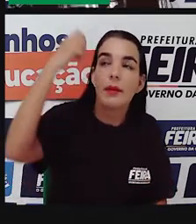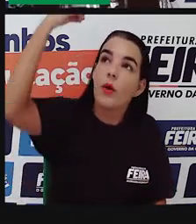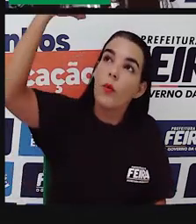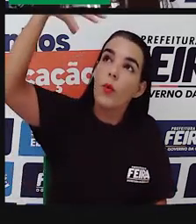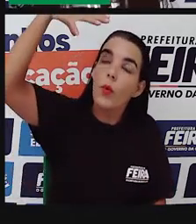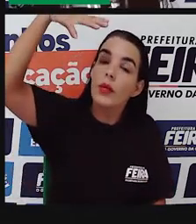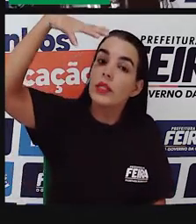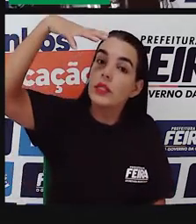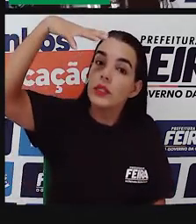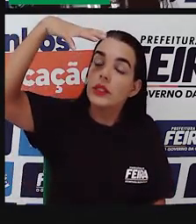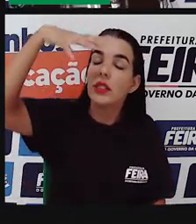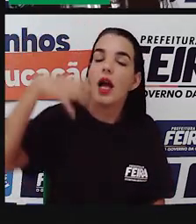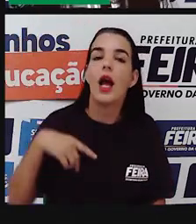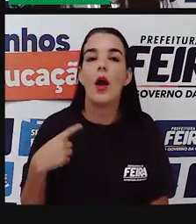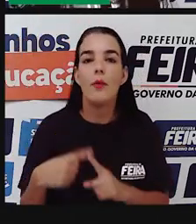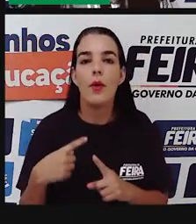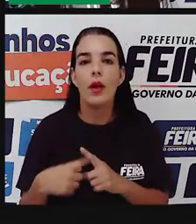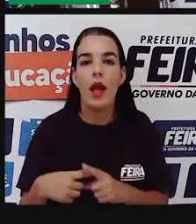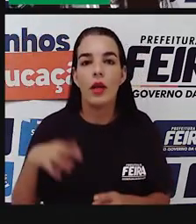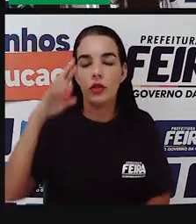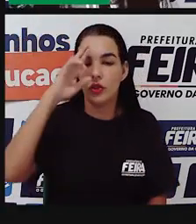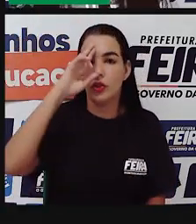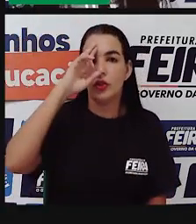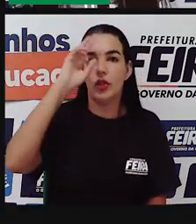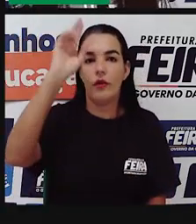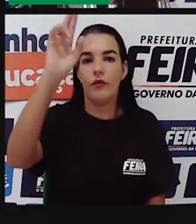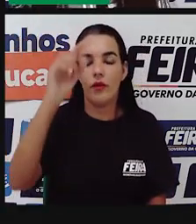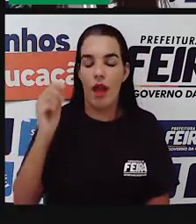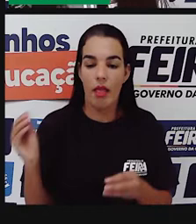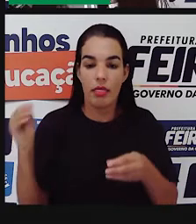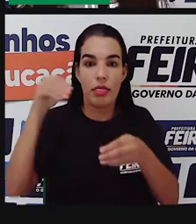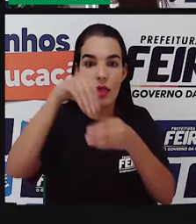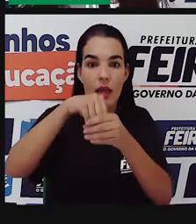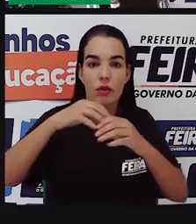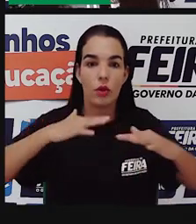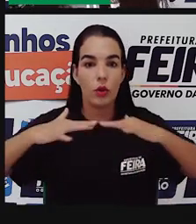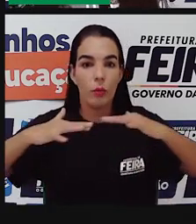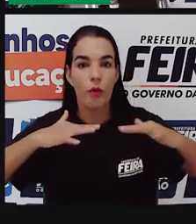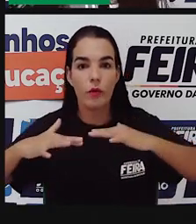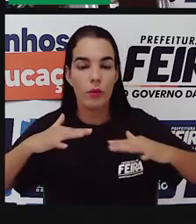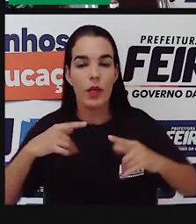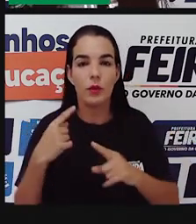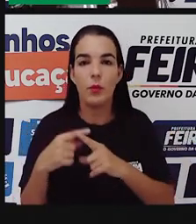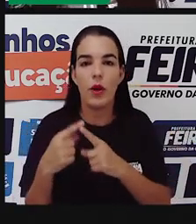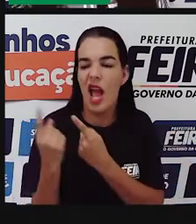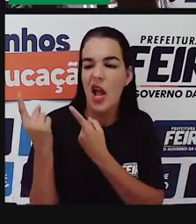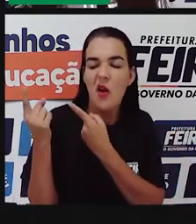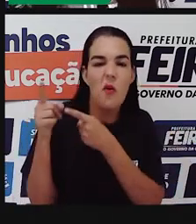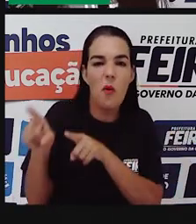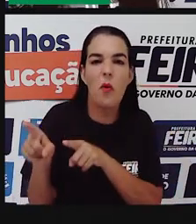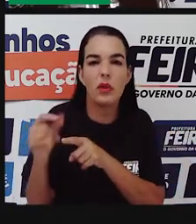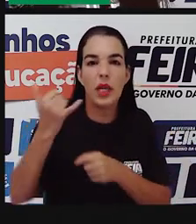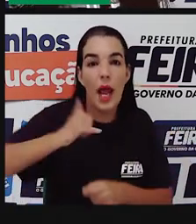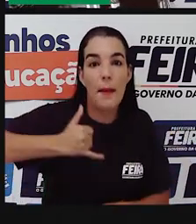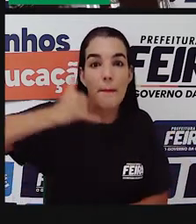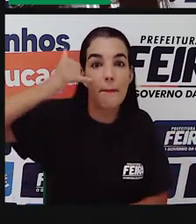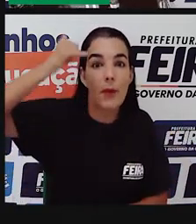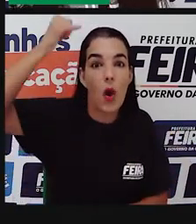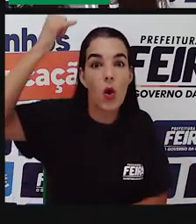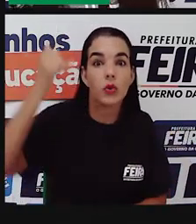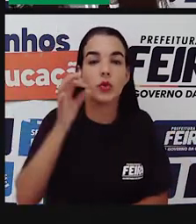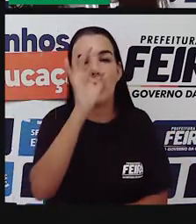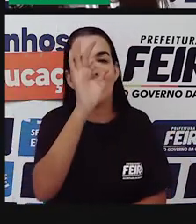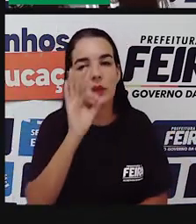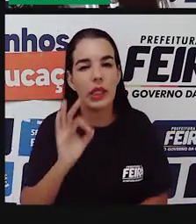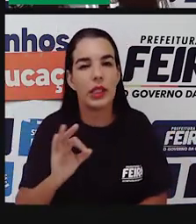elite que estava dentro desse movimento, que era contra os impostos, né? Contra os preços aí